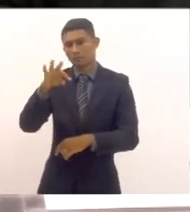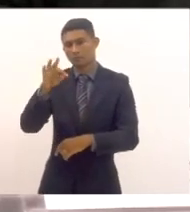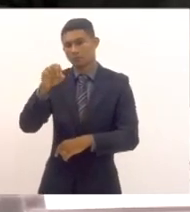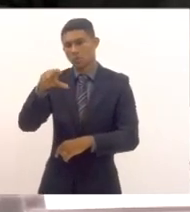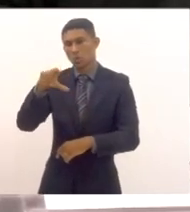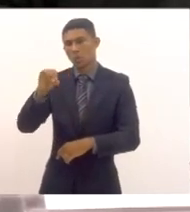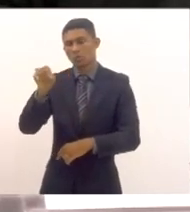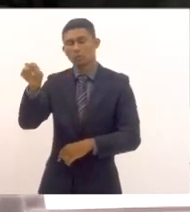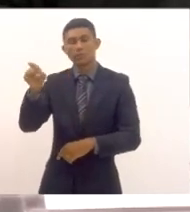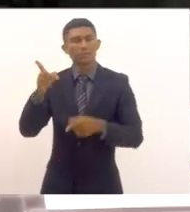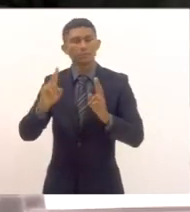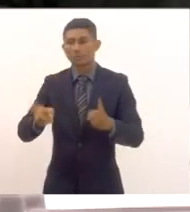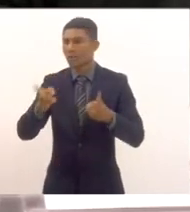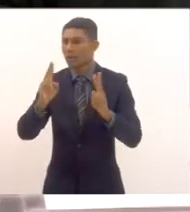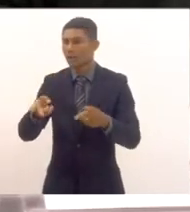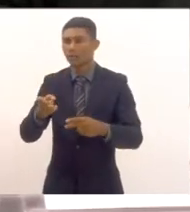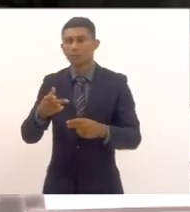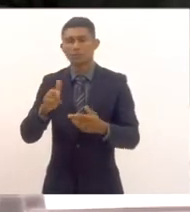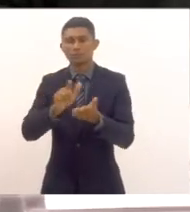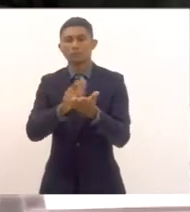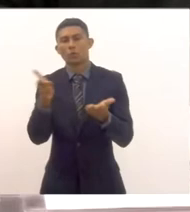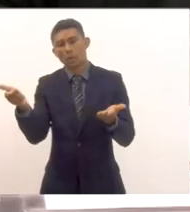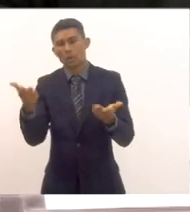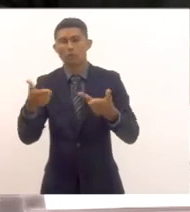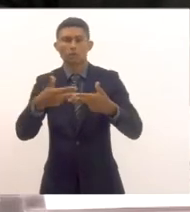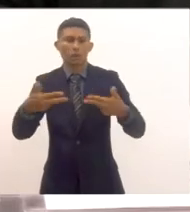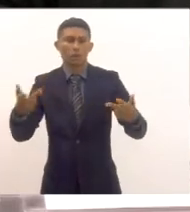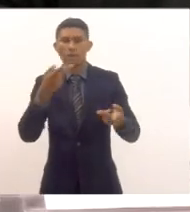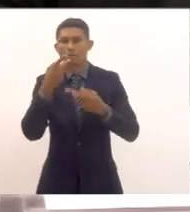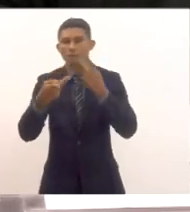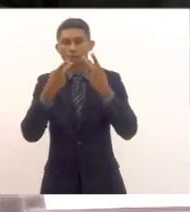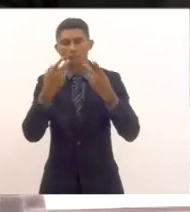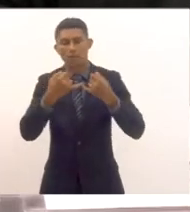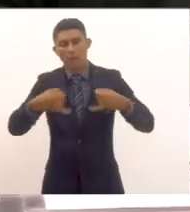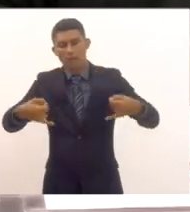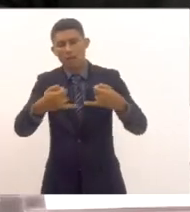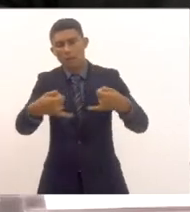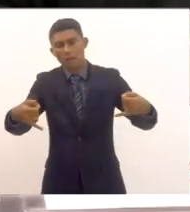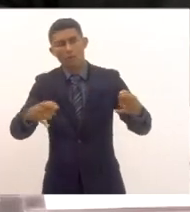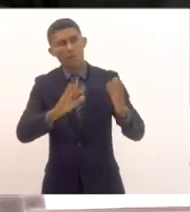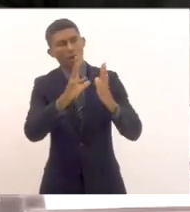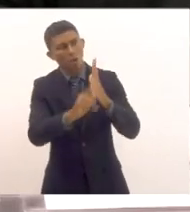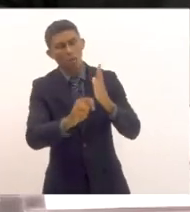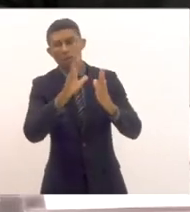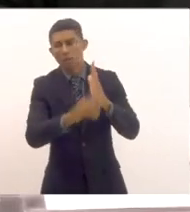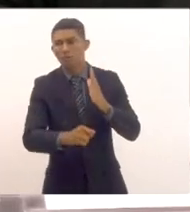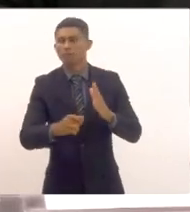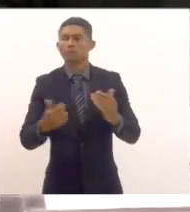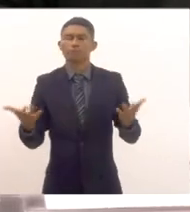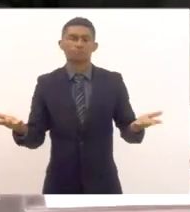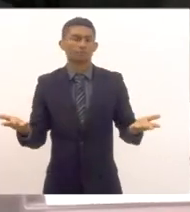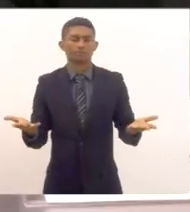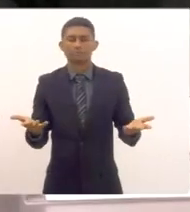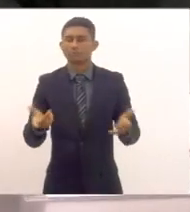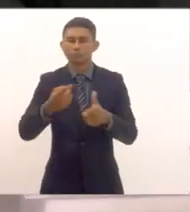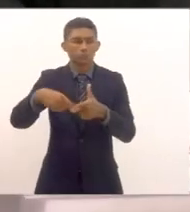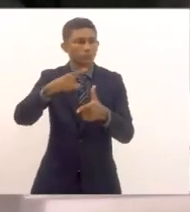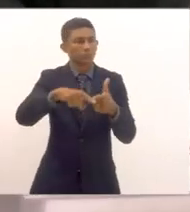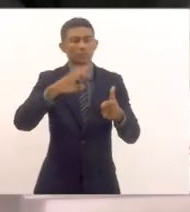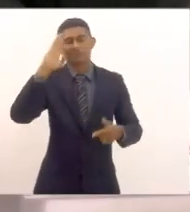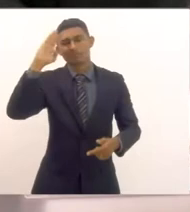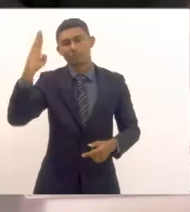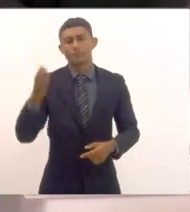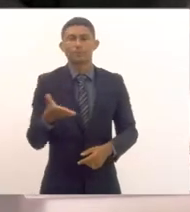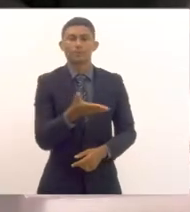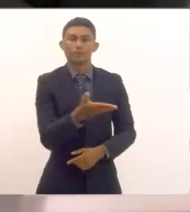através da da Imprensa falando a questão do furto de carro que hoje eu vou entrar nesse funcionamento do sistema Ferroviário